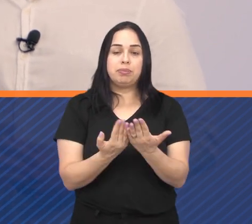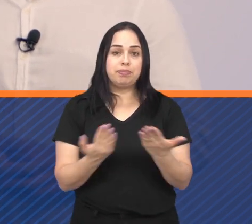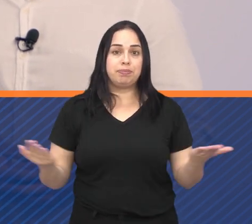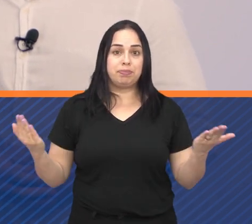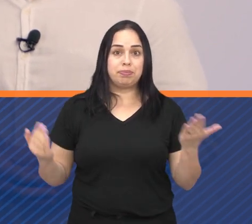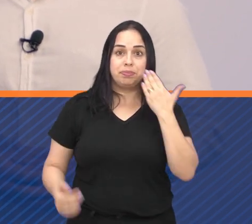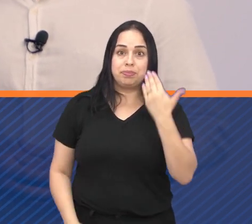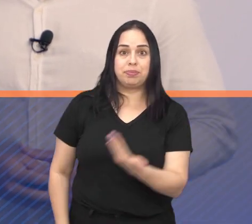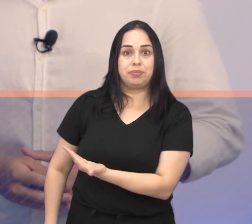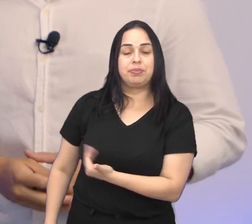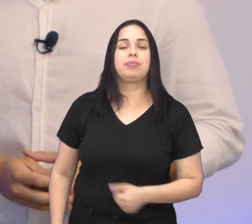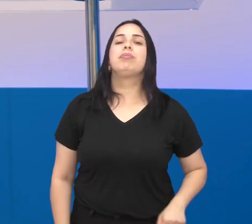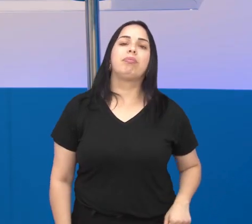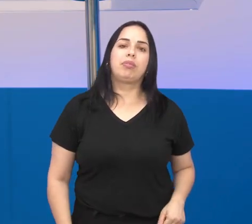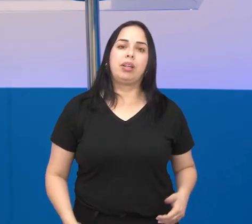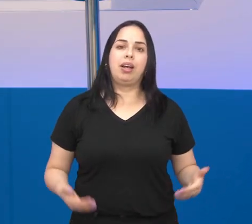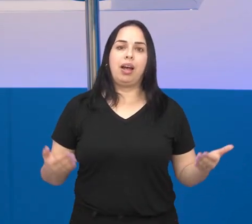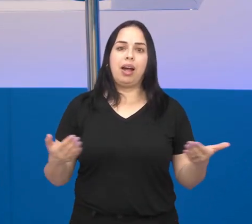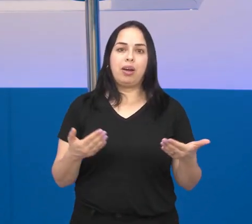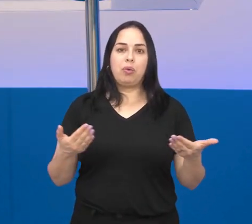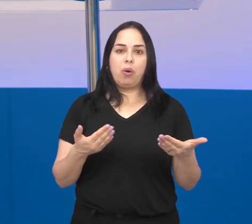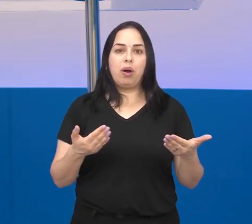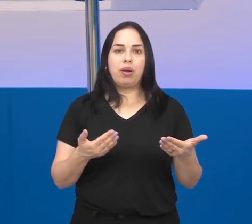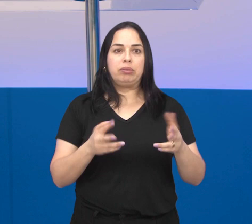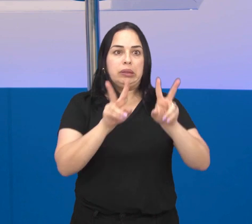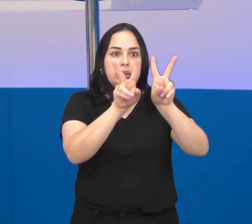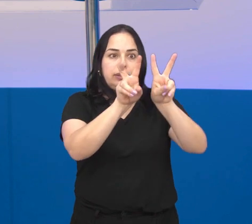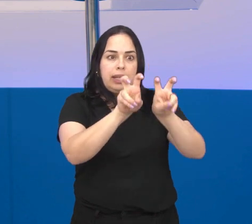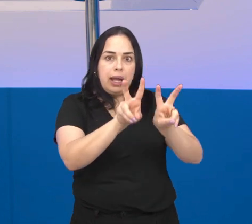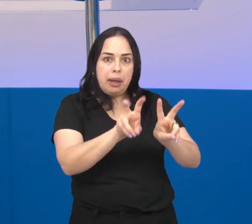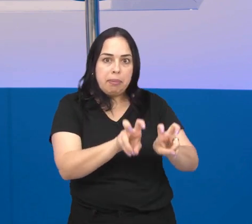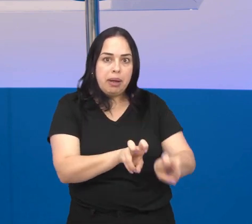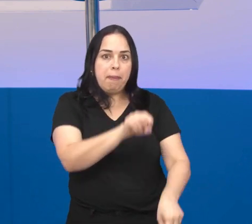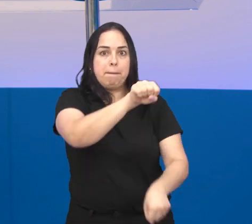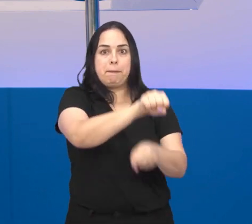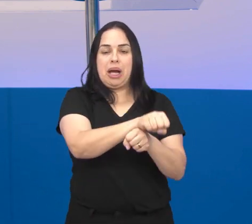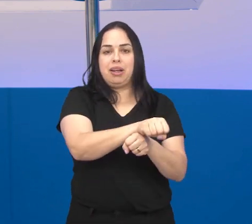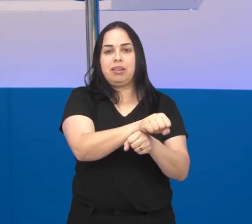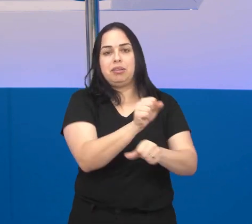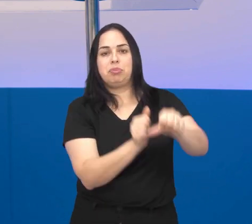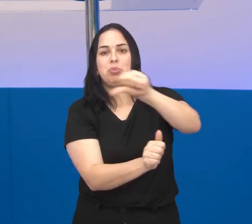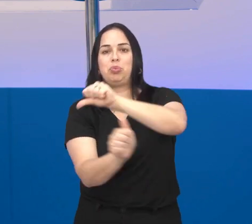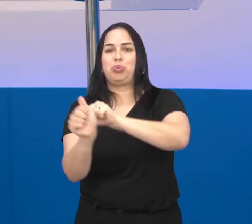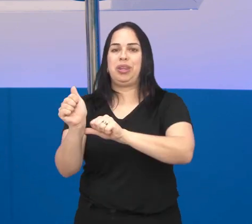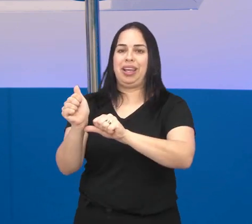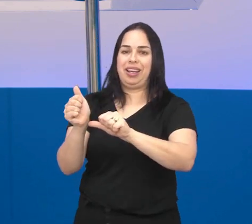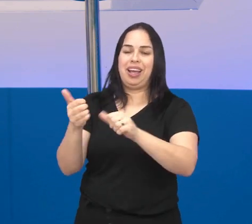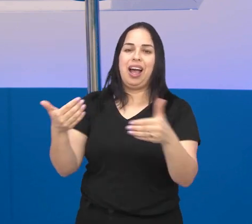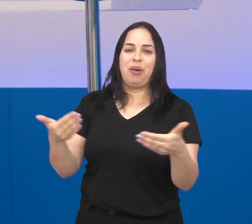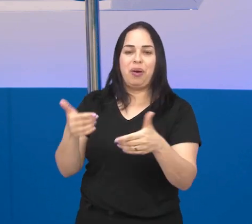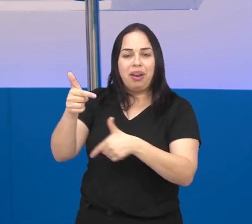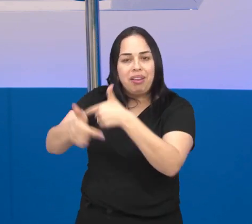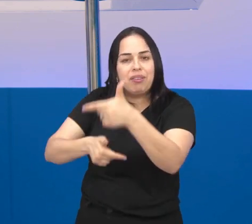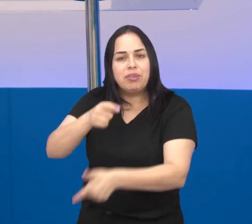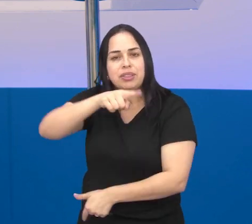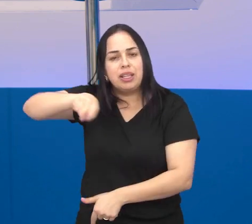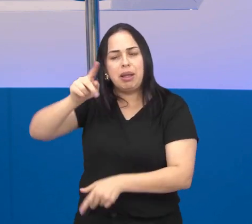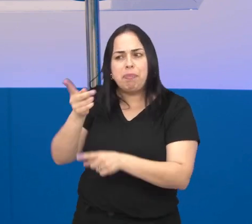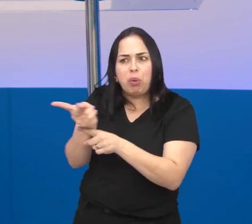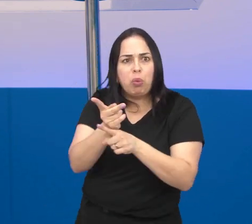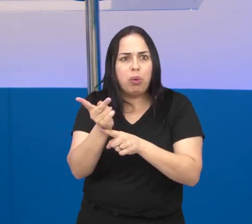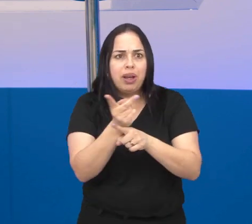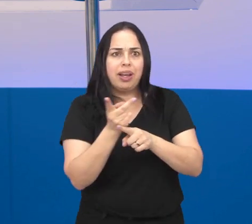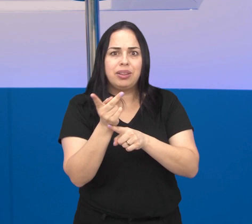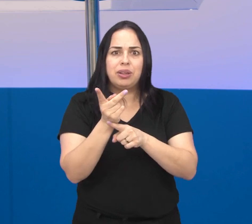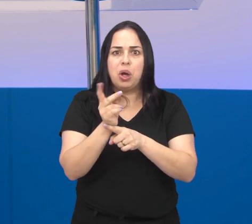endereços estão aqui na tela. Agora a gente dá uma pausa nos assuntos legislativos para falar de emprego. Se você está à procura de